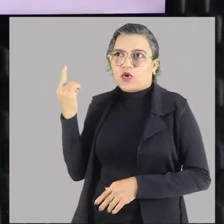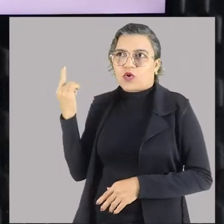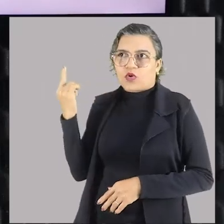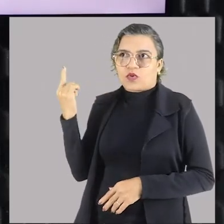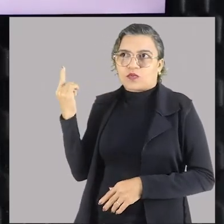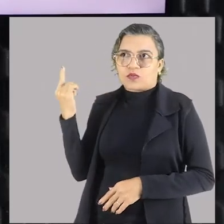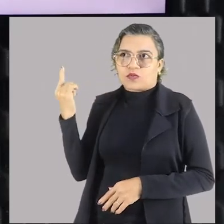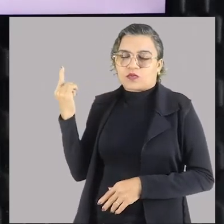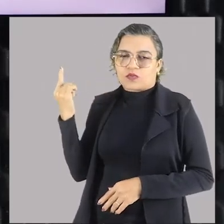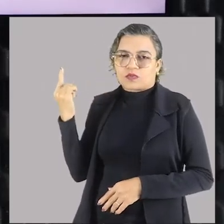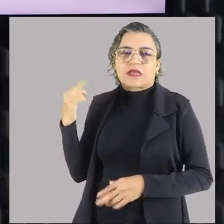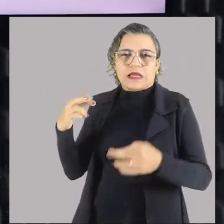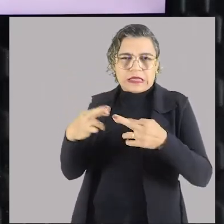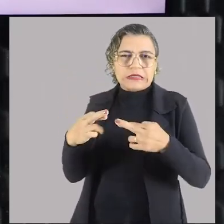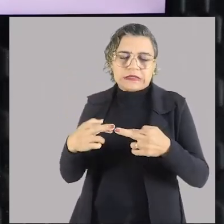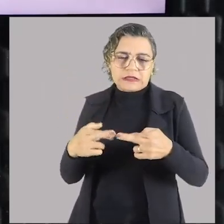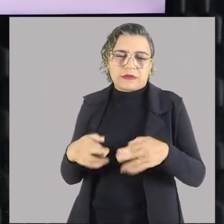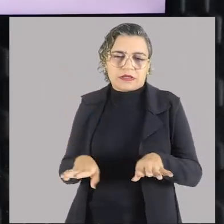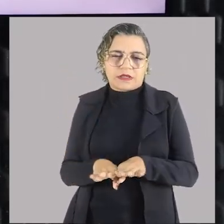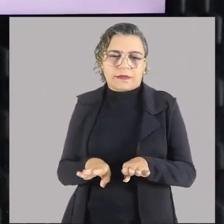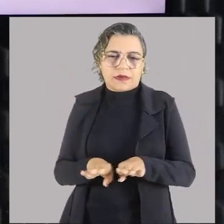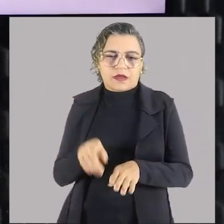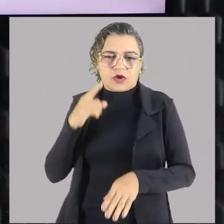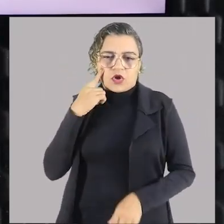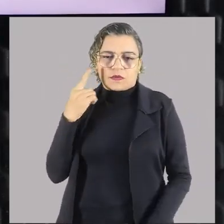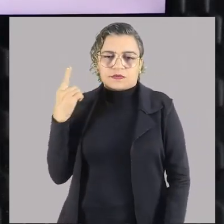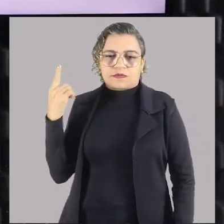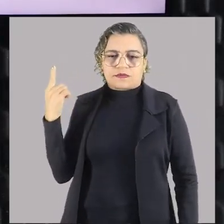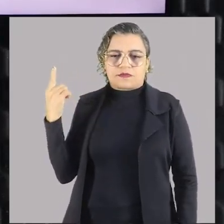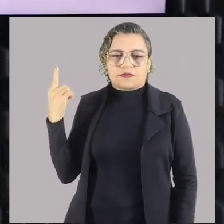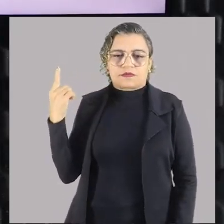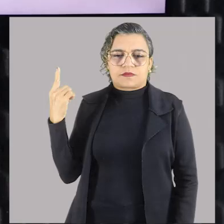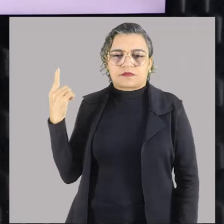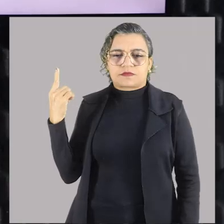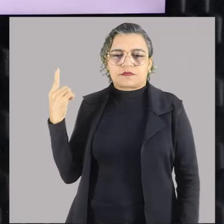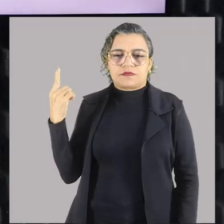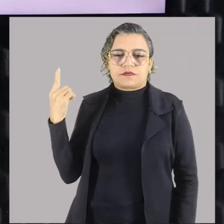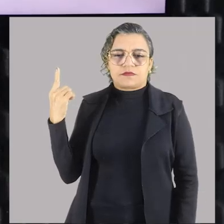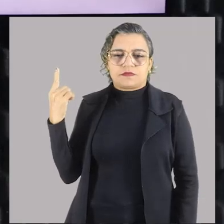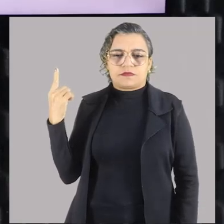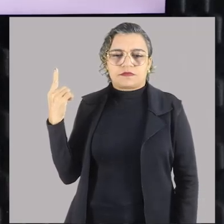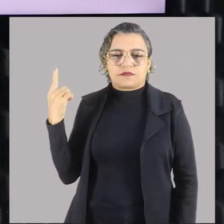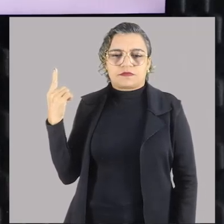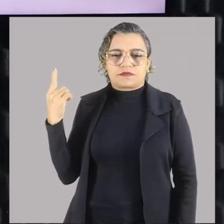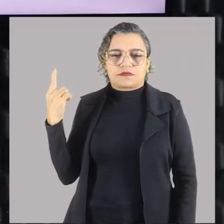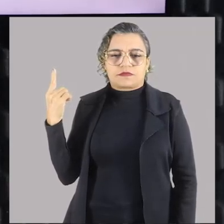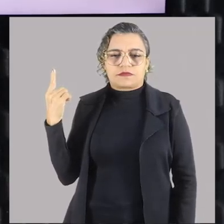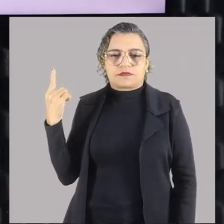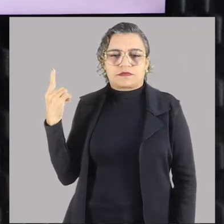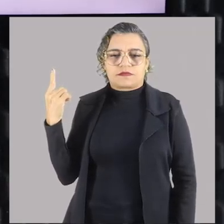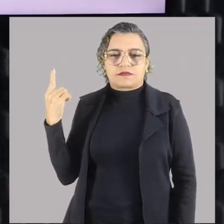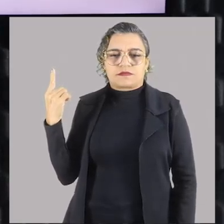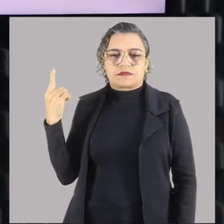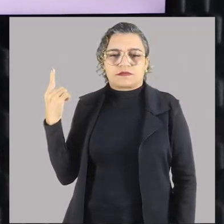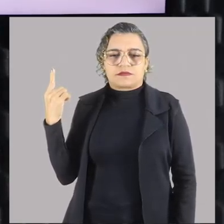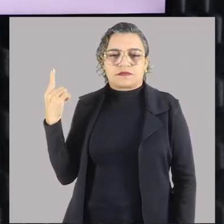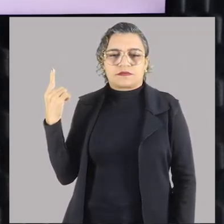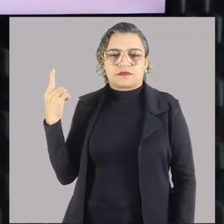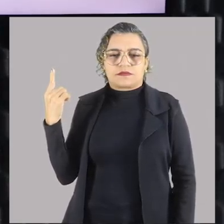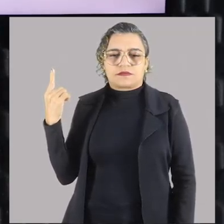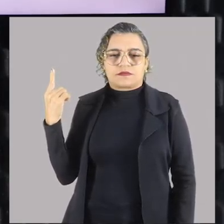caribou, que seria o animal. I'm fine, porcupine, tá? See you later, alligator. See you